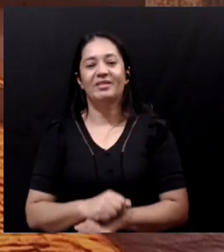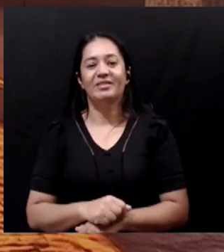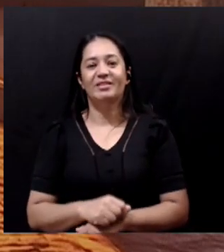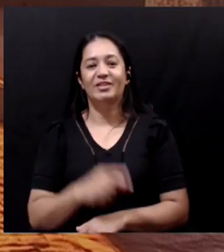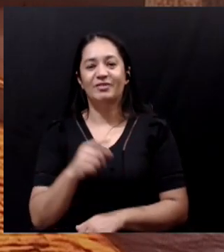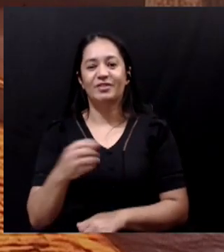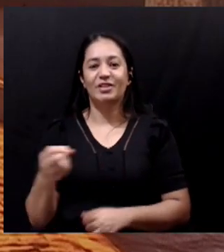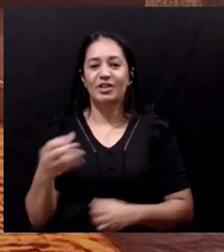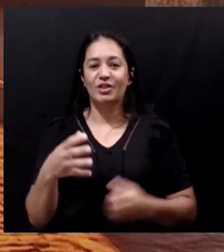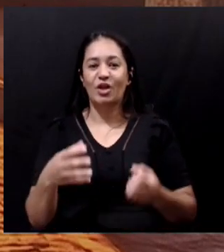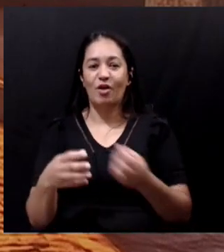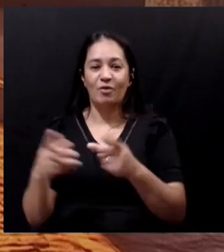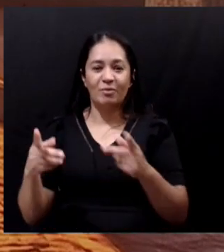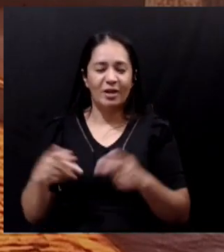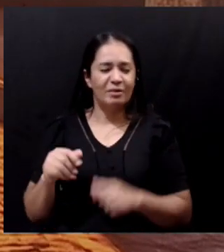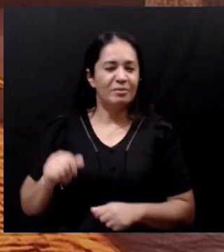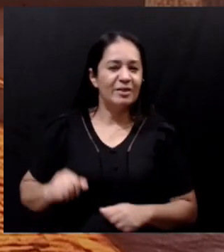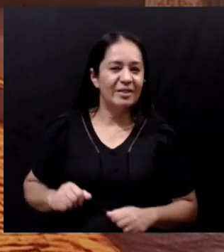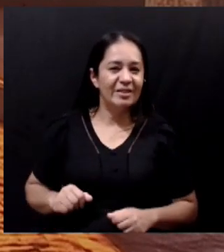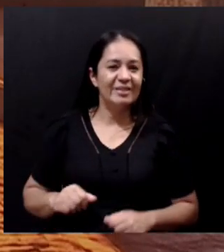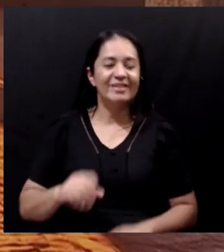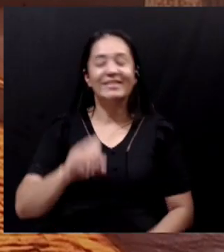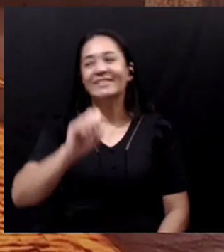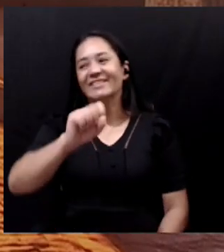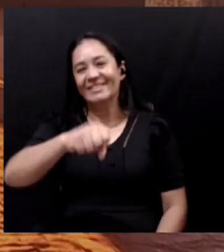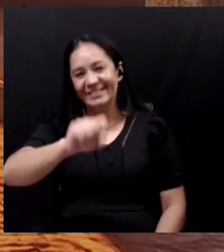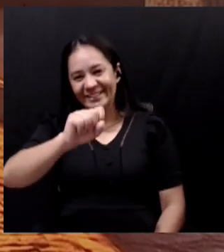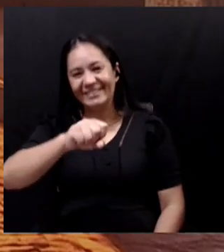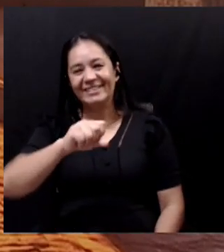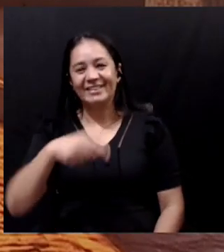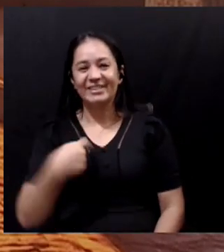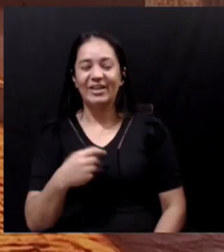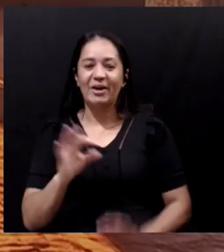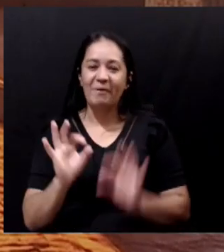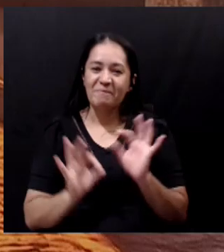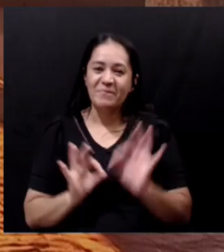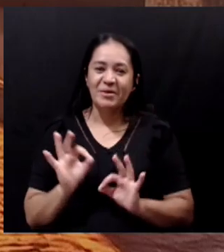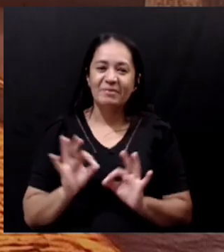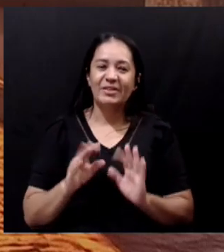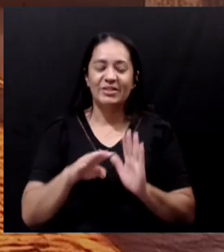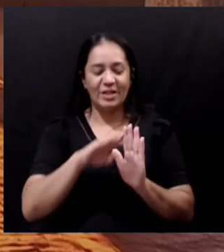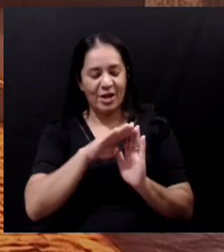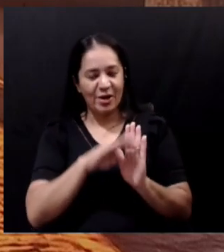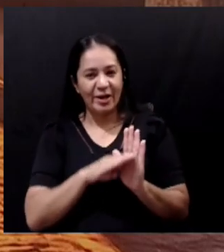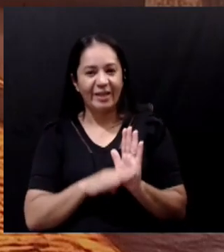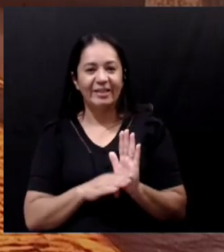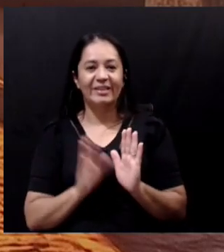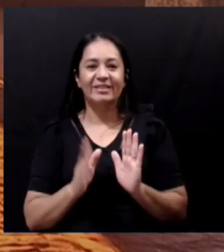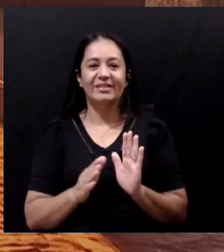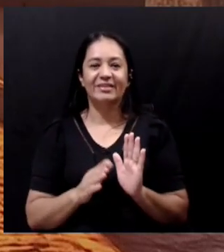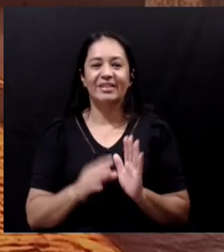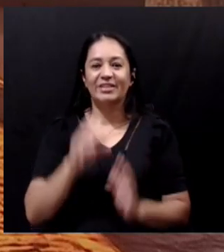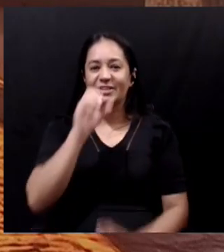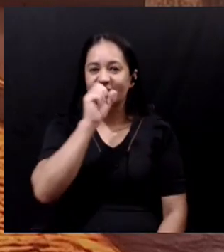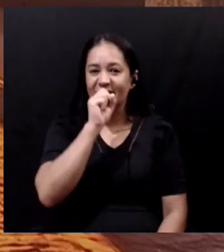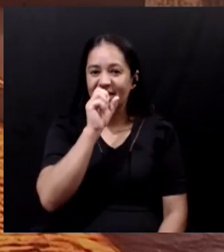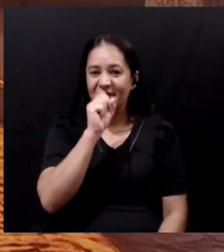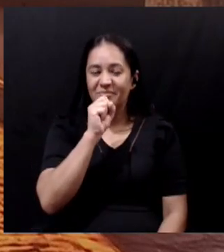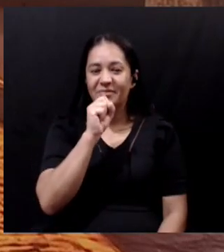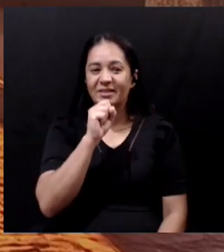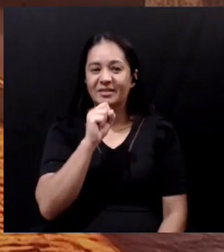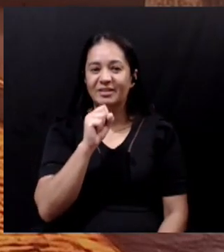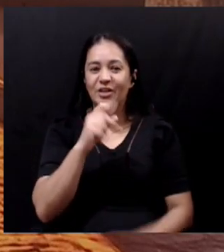aí? Vem. A gente está com cardápio de sábado, né? Uns pratos